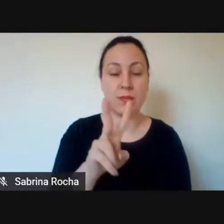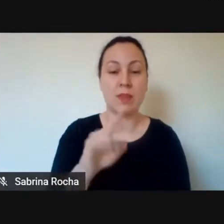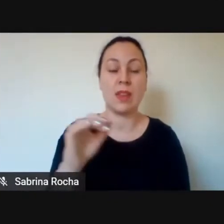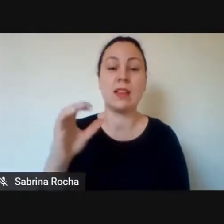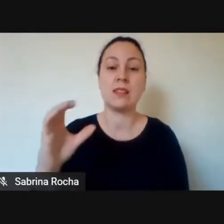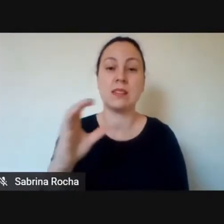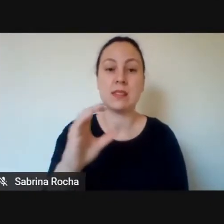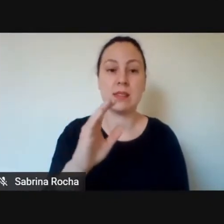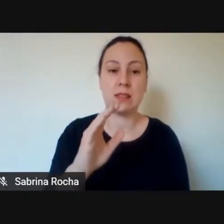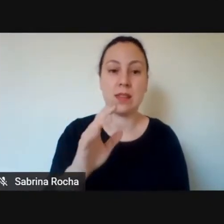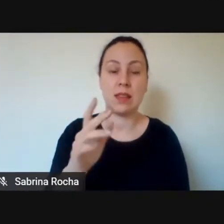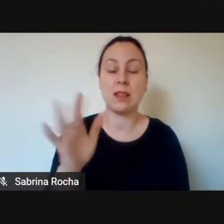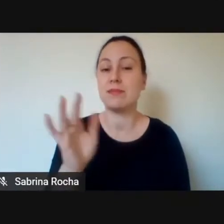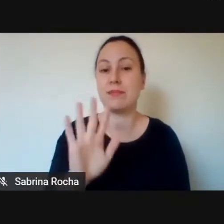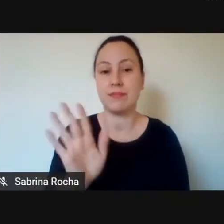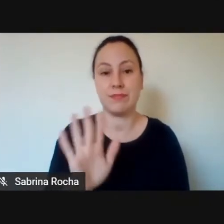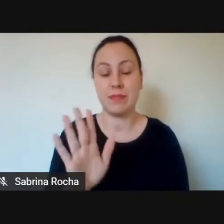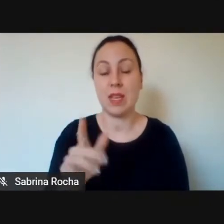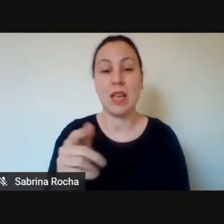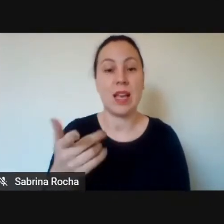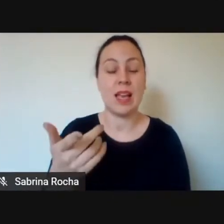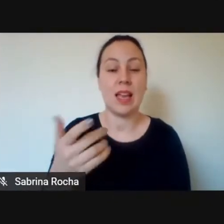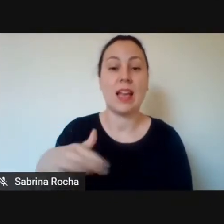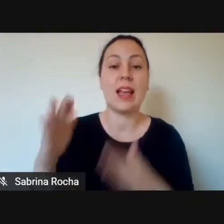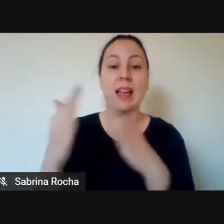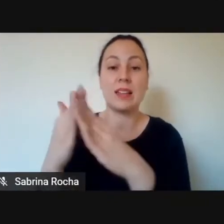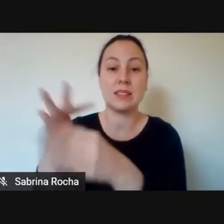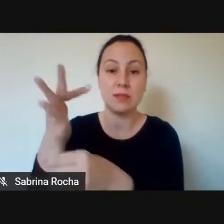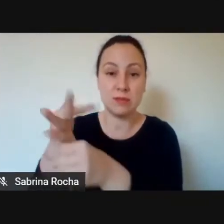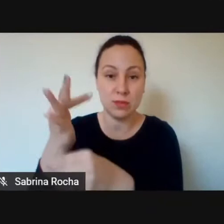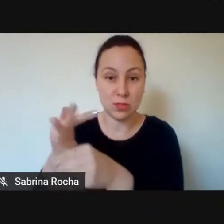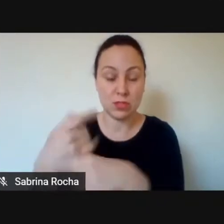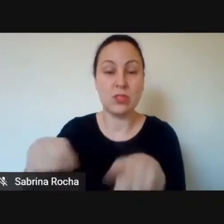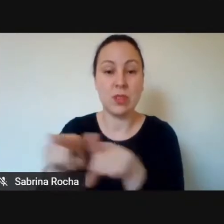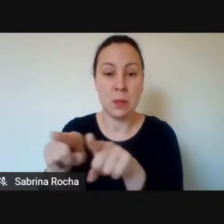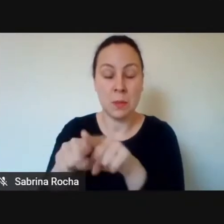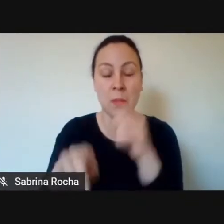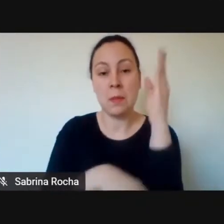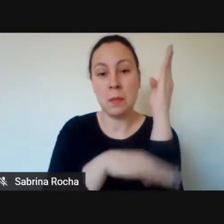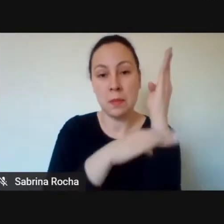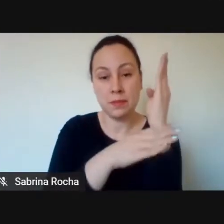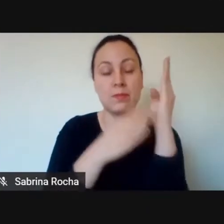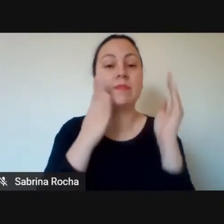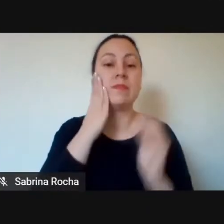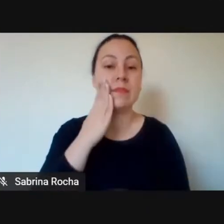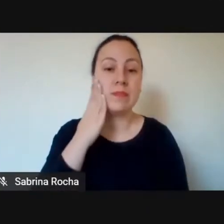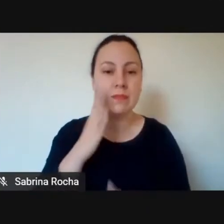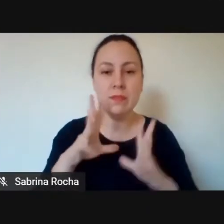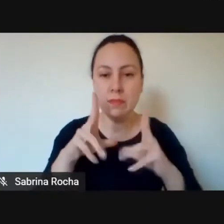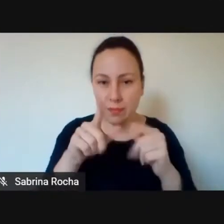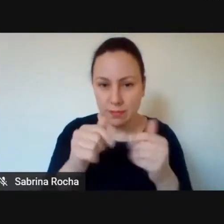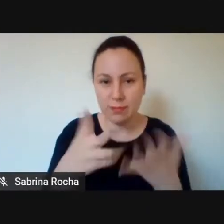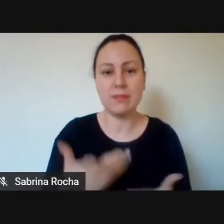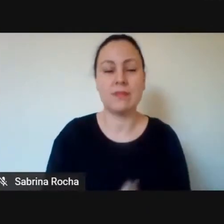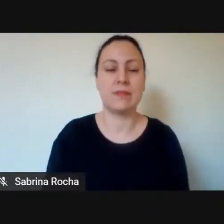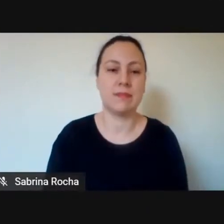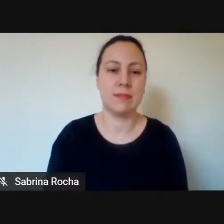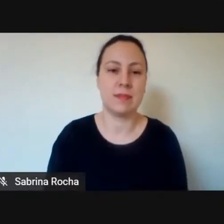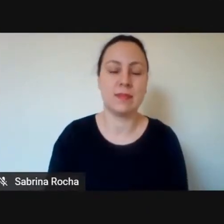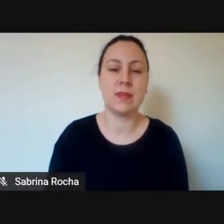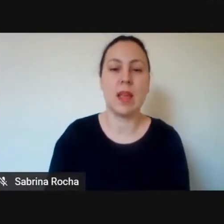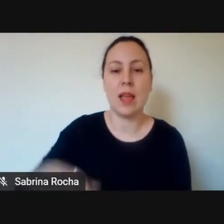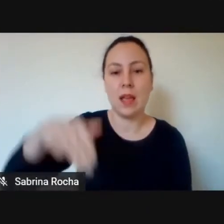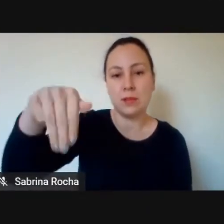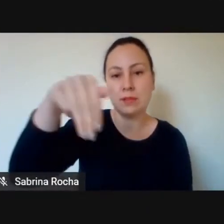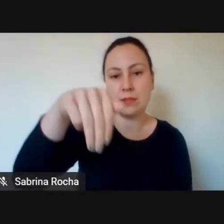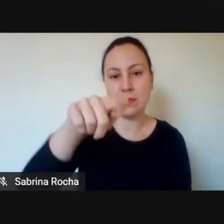CCBB não, mas também temos no MM Gerdau, todas as conversas que já é porque o CCBB não